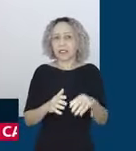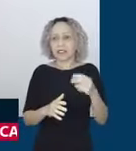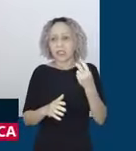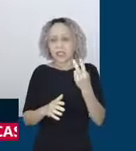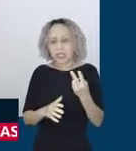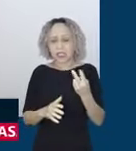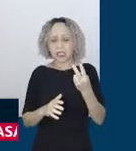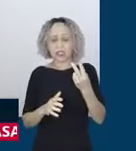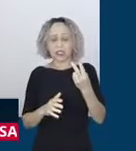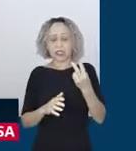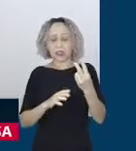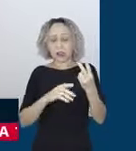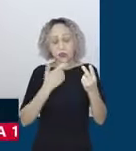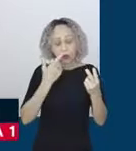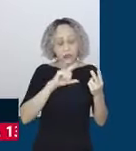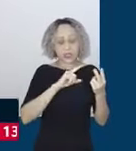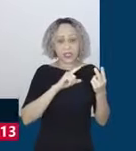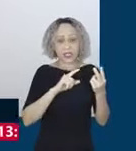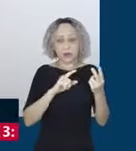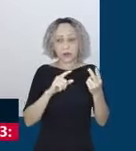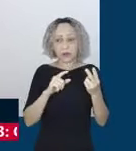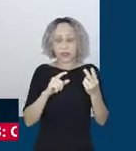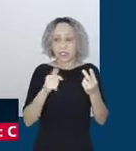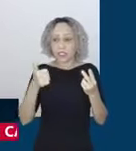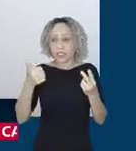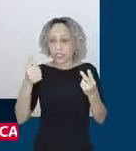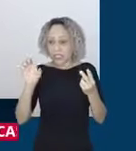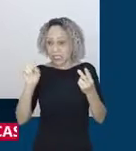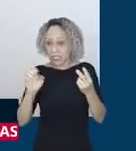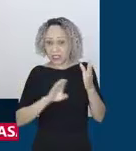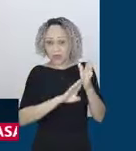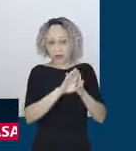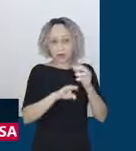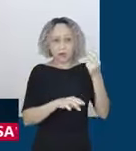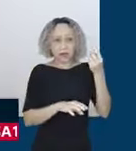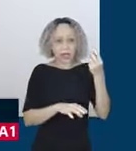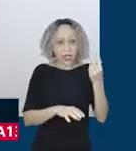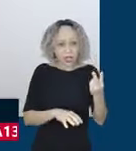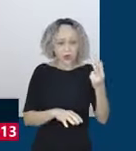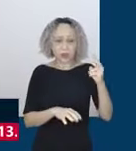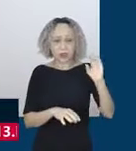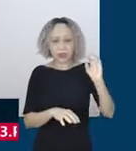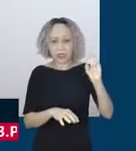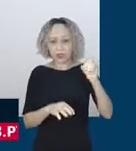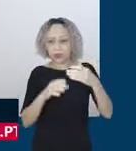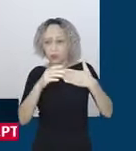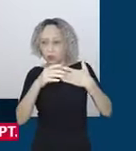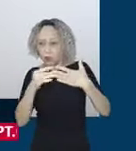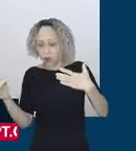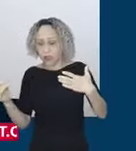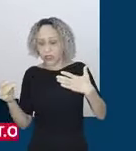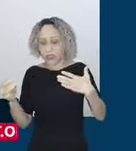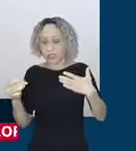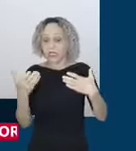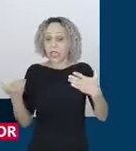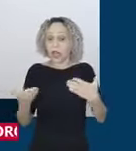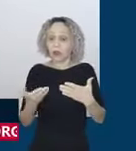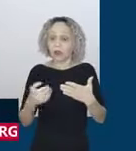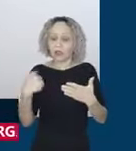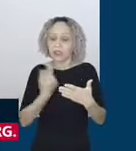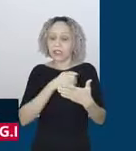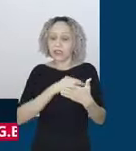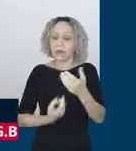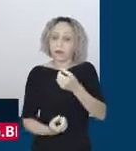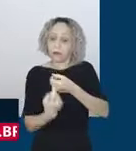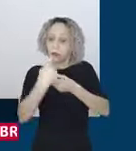vamos avançar de novo para que ele volte, pelo menos, rapidamente aos $350 que